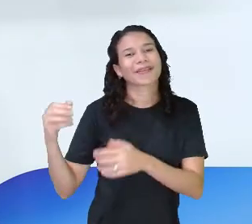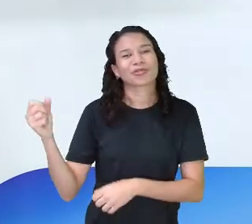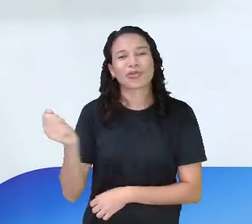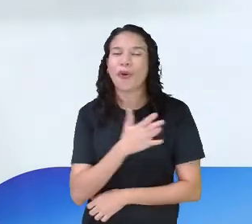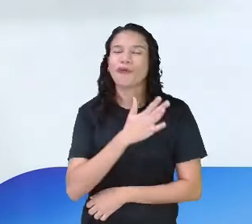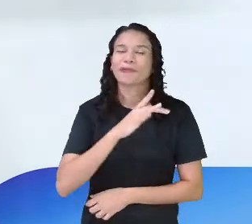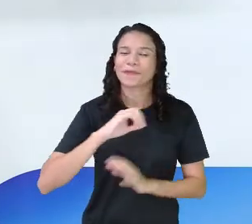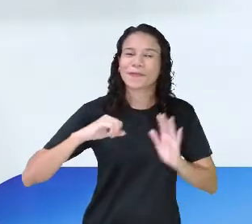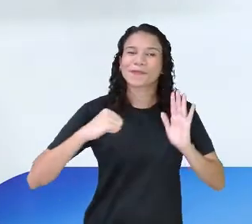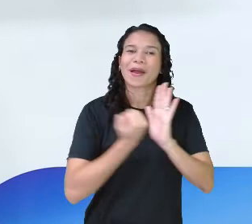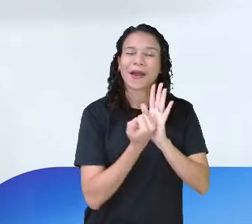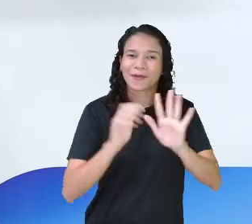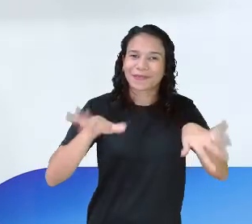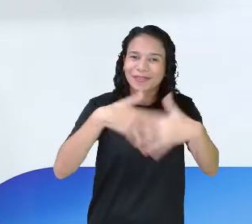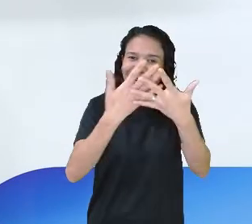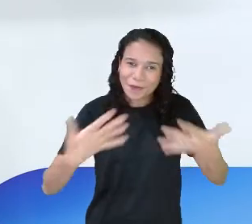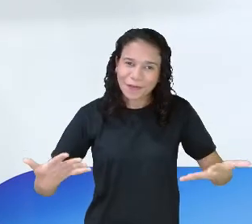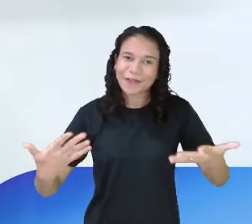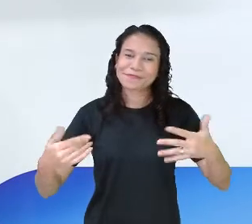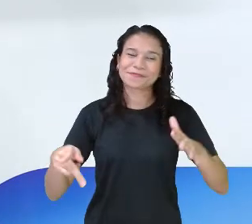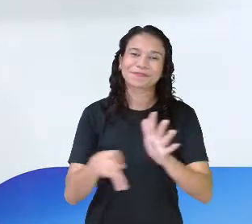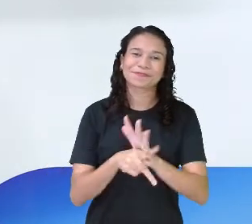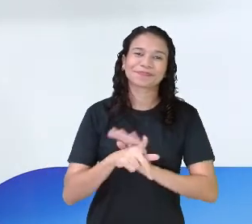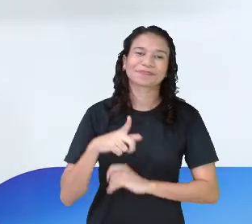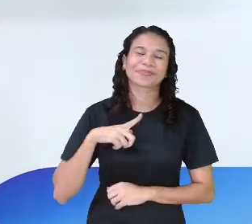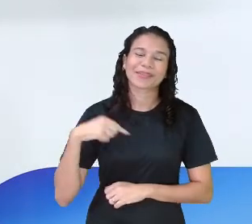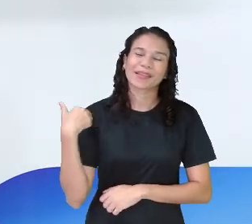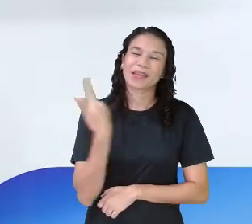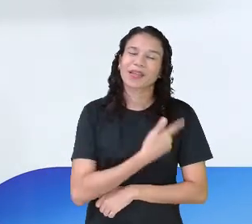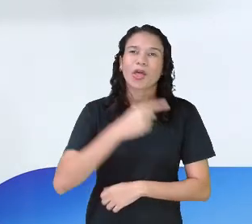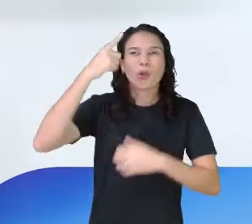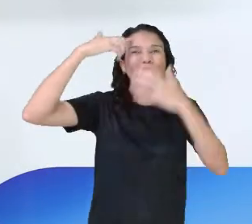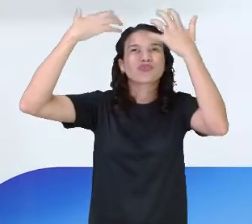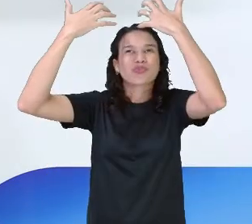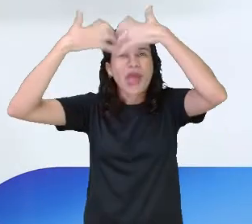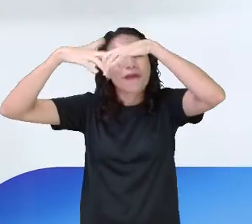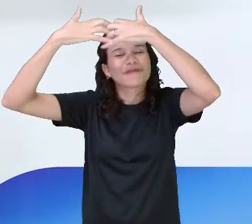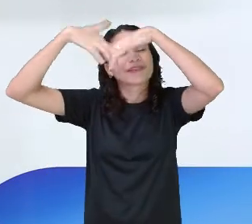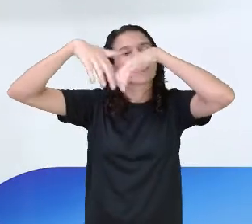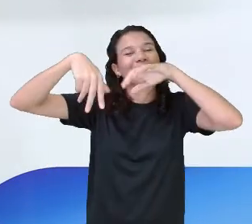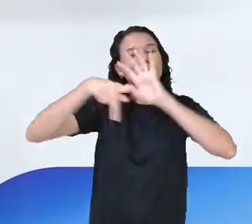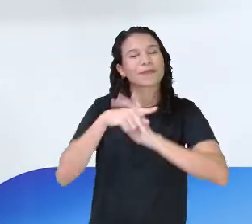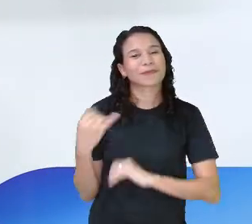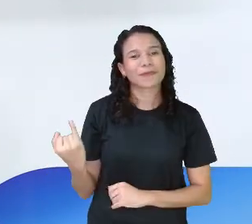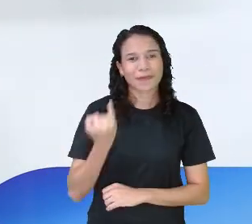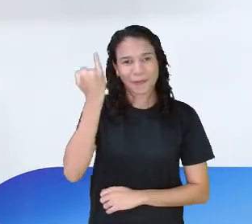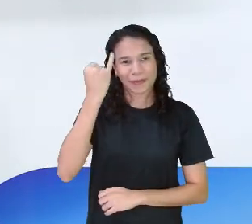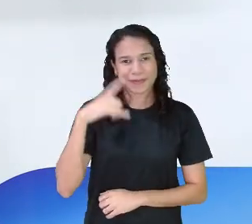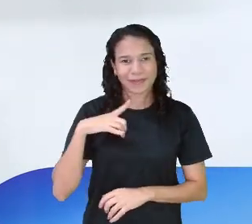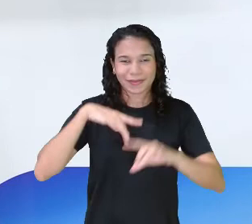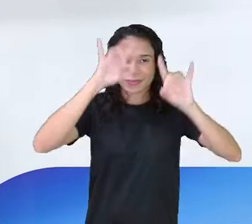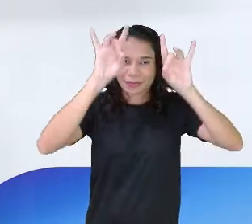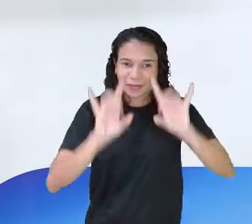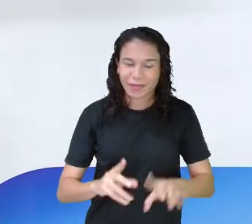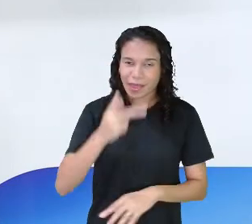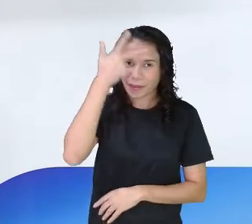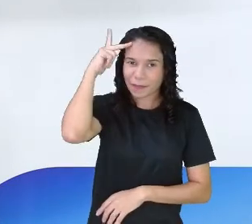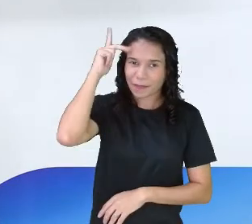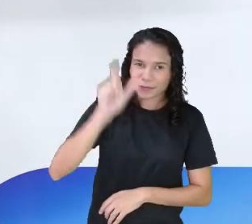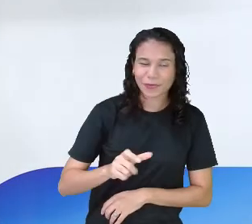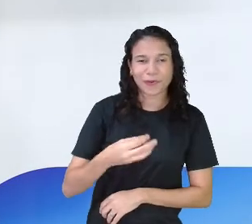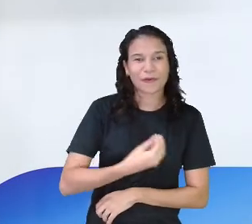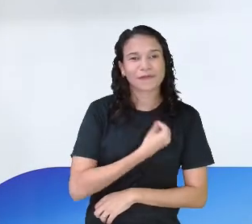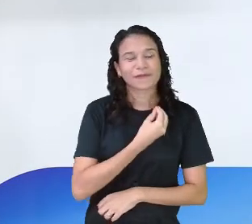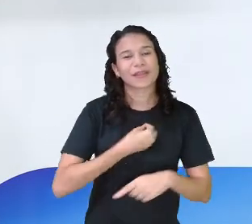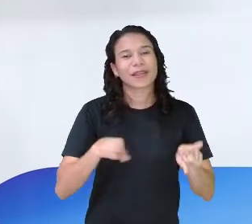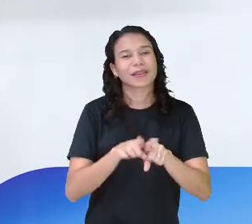novas datas comemorativas, para que a gente reviva e para que a gente viva a importância dessas pessoas nas nossas